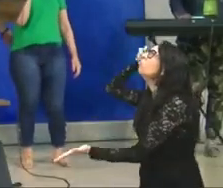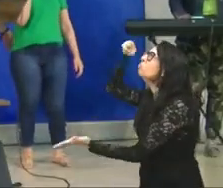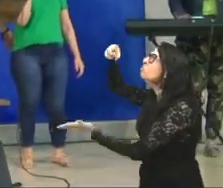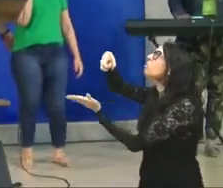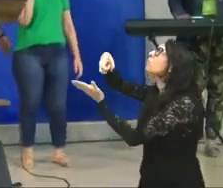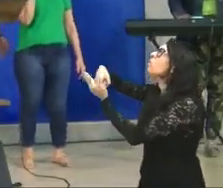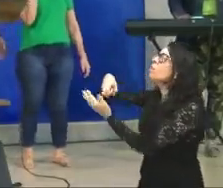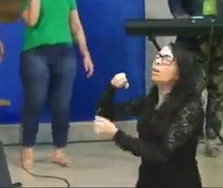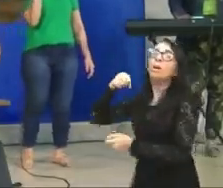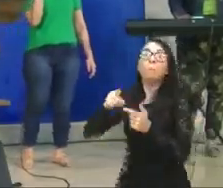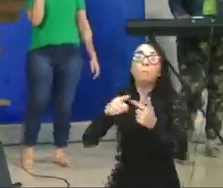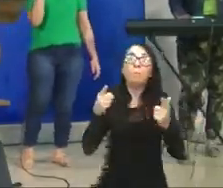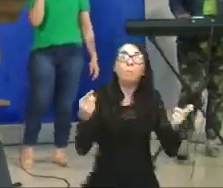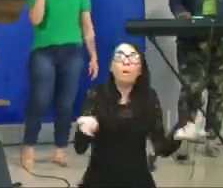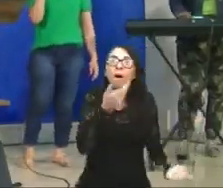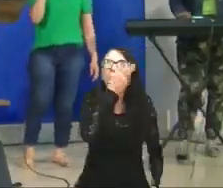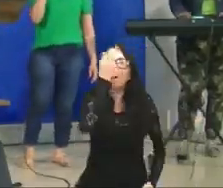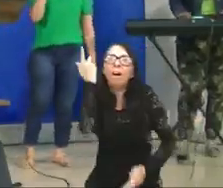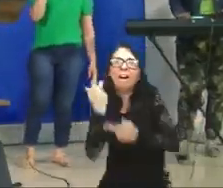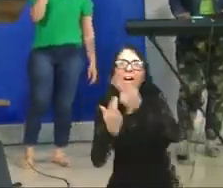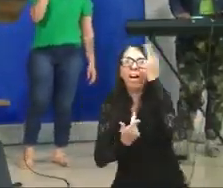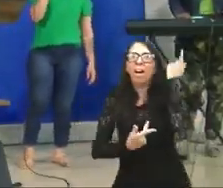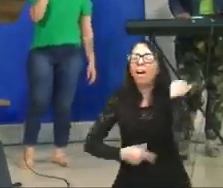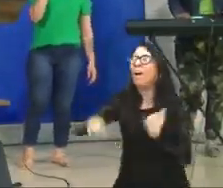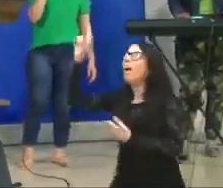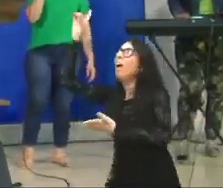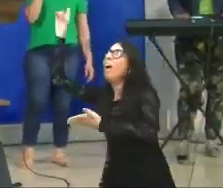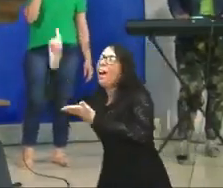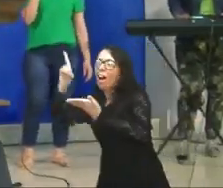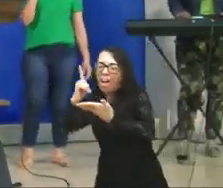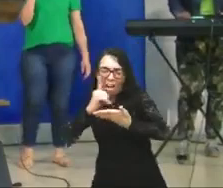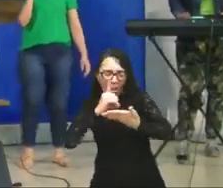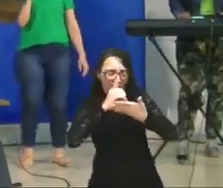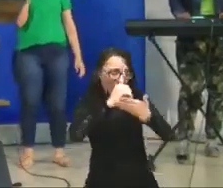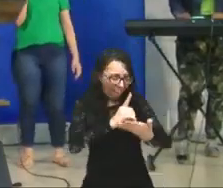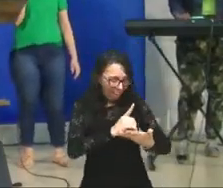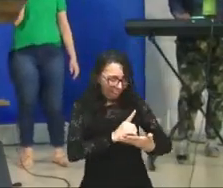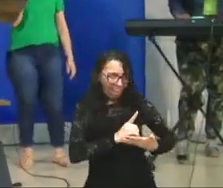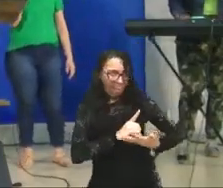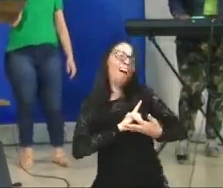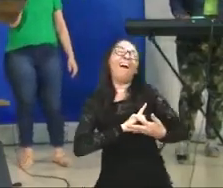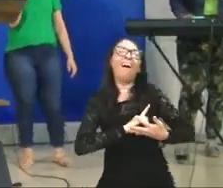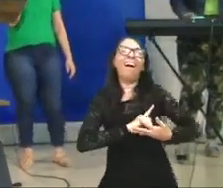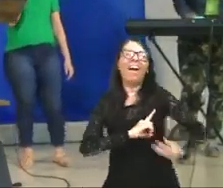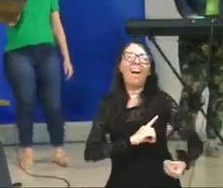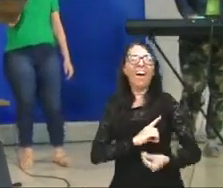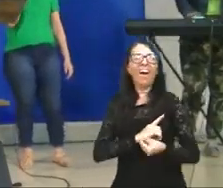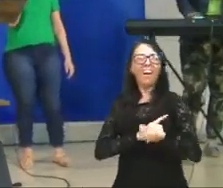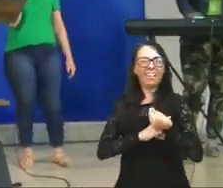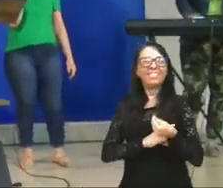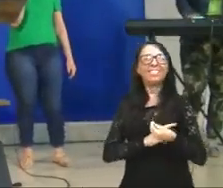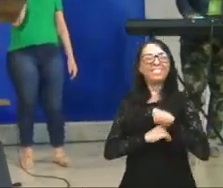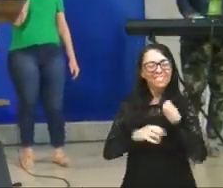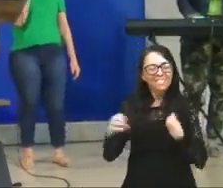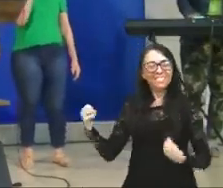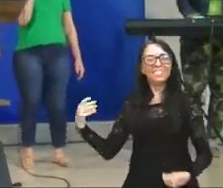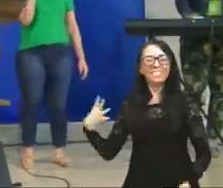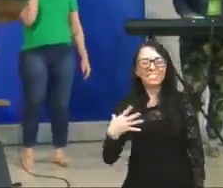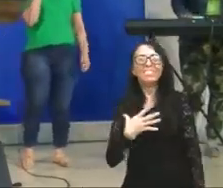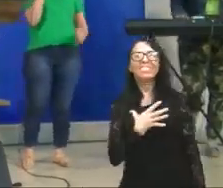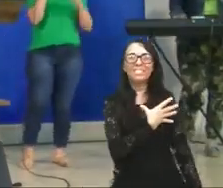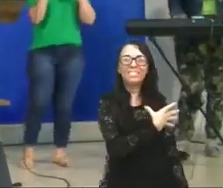mas aquele que há de escolher um tesouro maior terá.